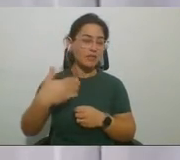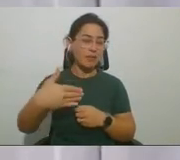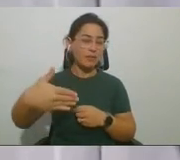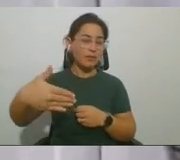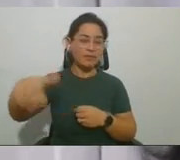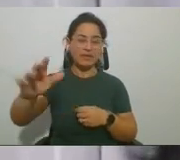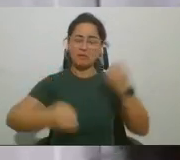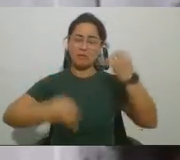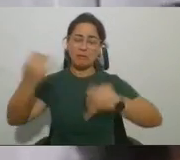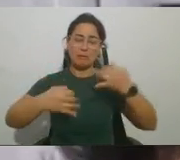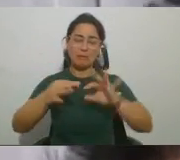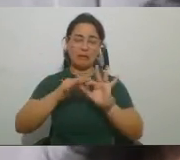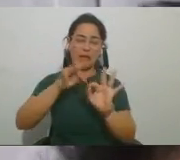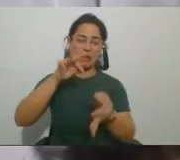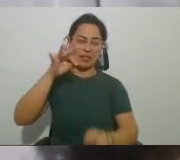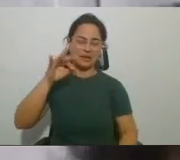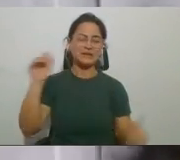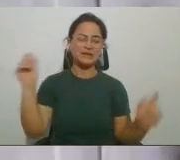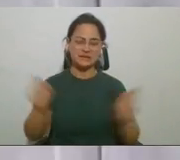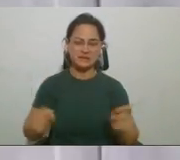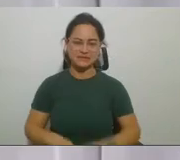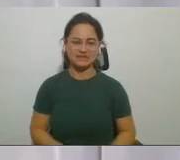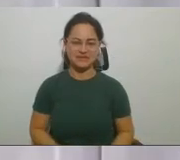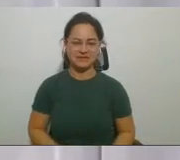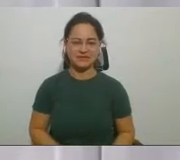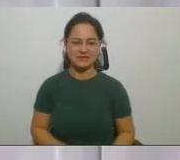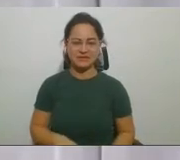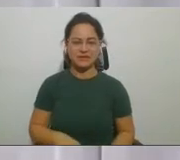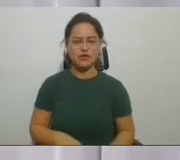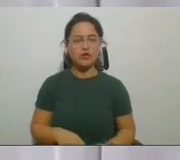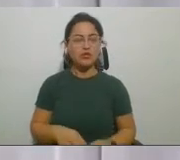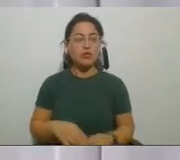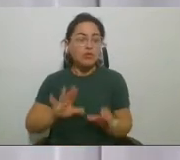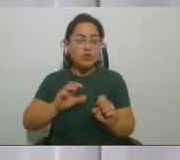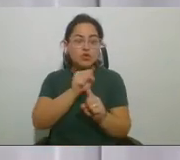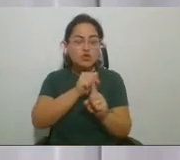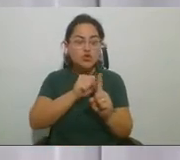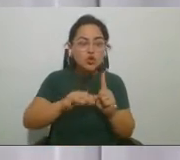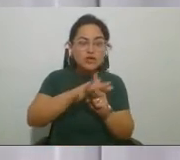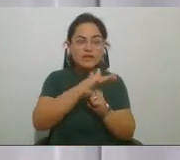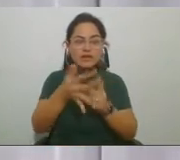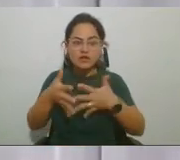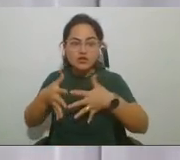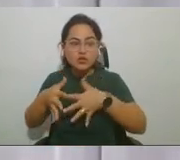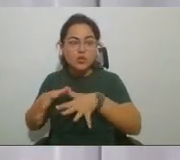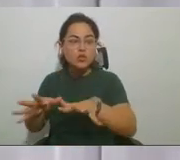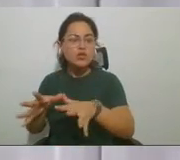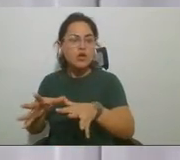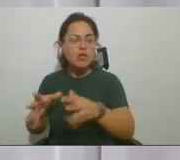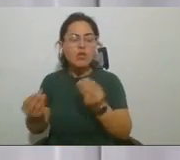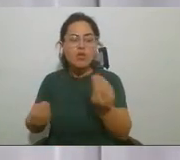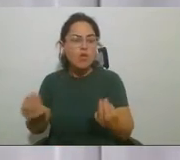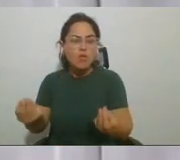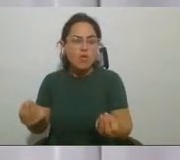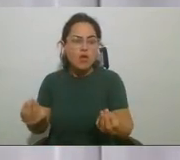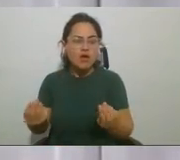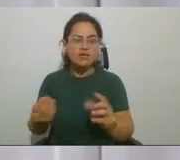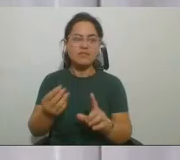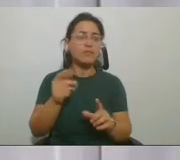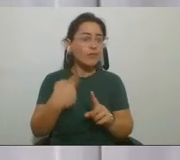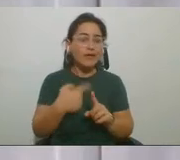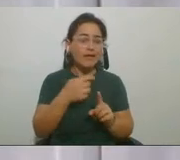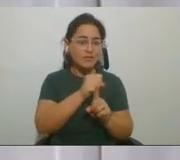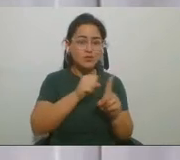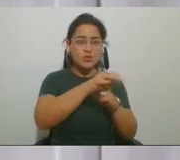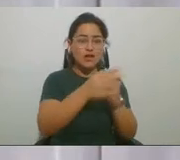quase um oxímoron. Como construir uma sociedade de inclusão quando toda a sociedade capitalista é de